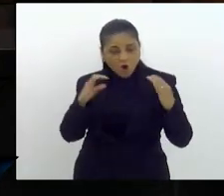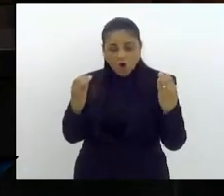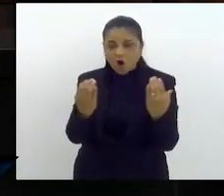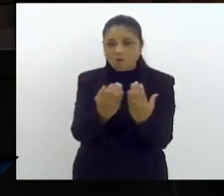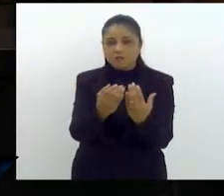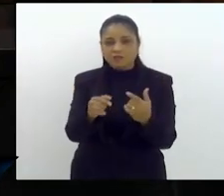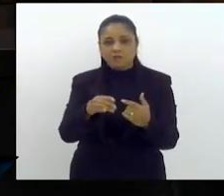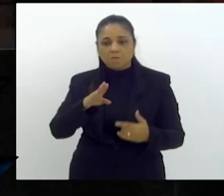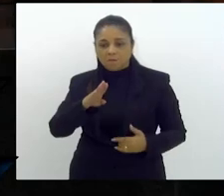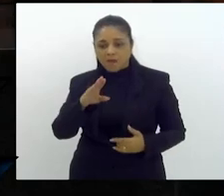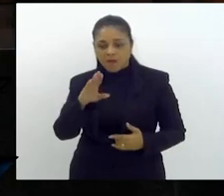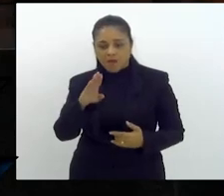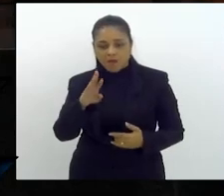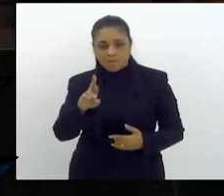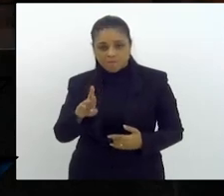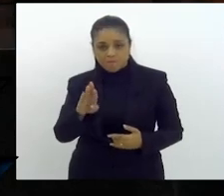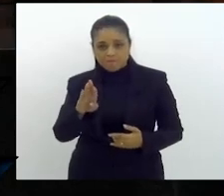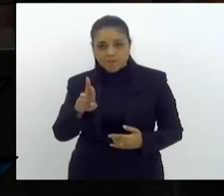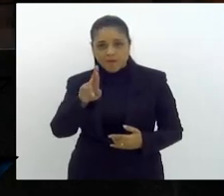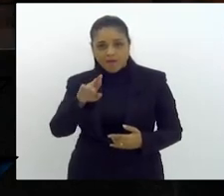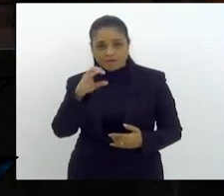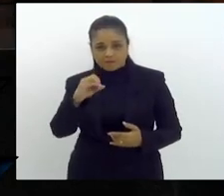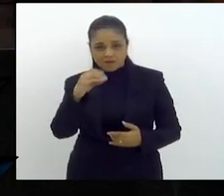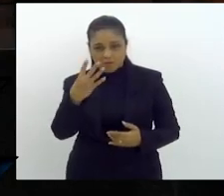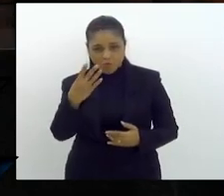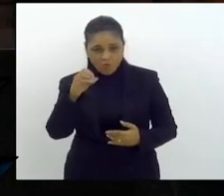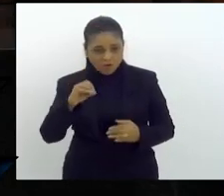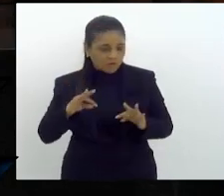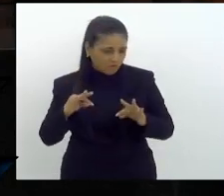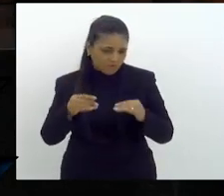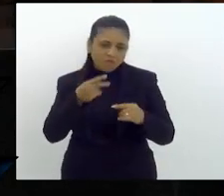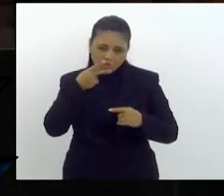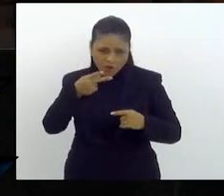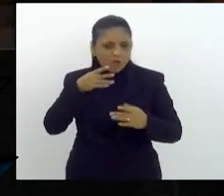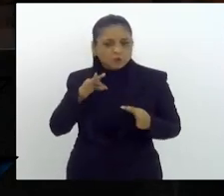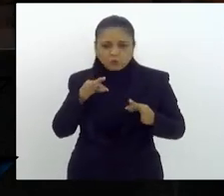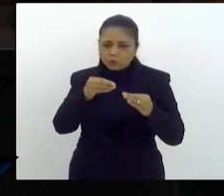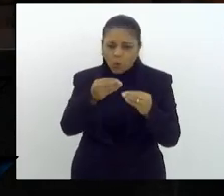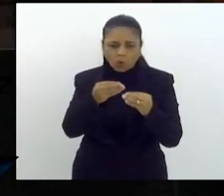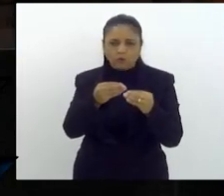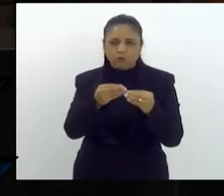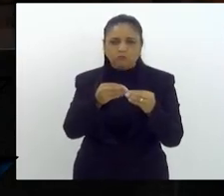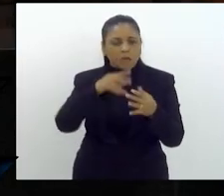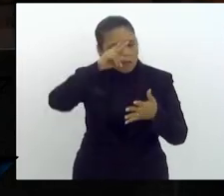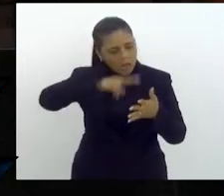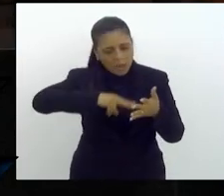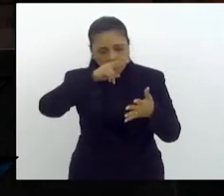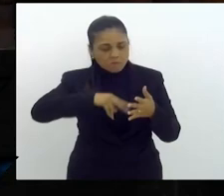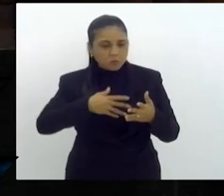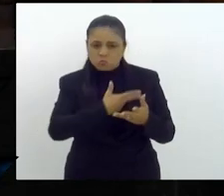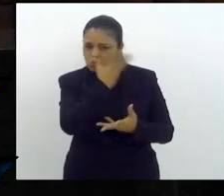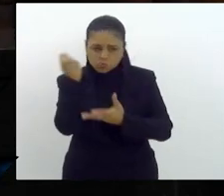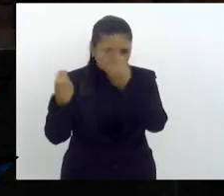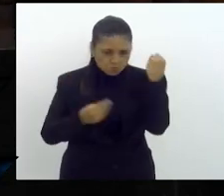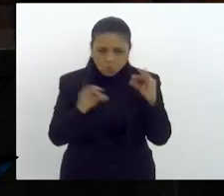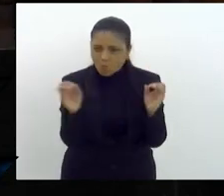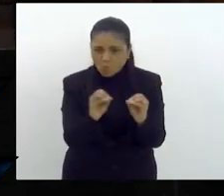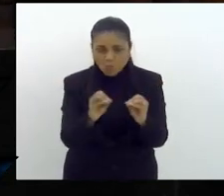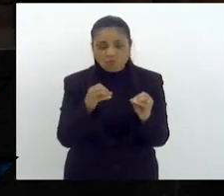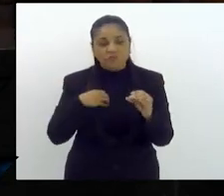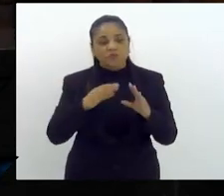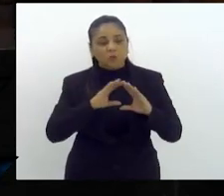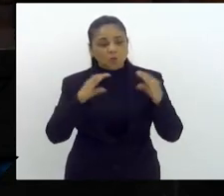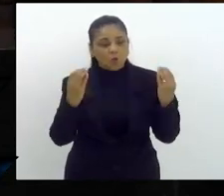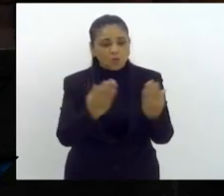da br-040 eu vou fazer questão de citar todas vou ler para não esquecer nenhuma a